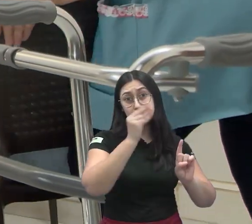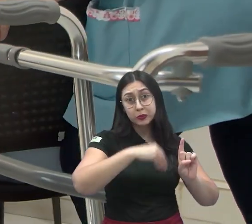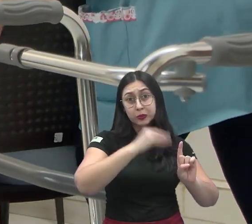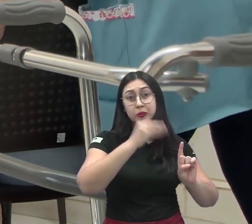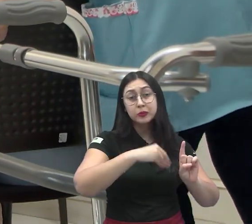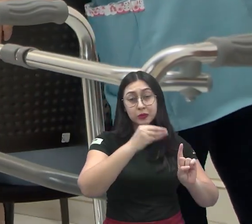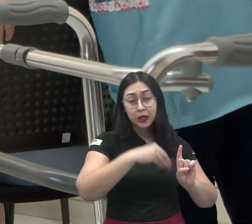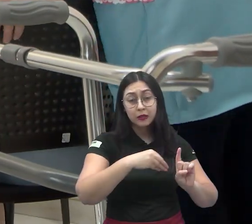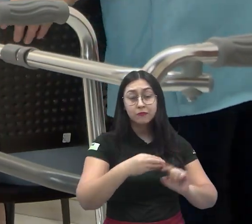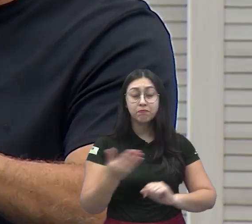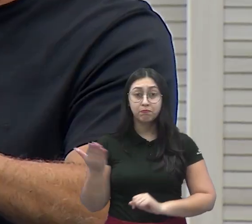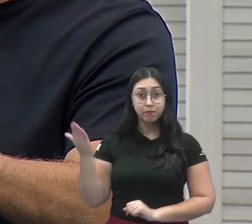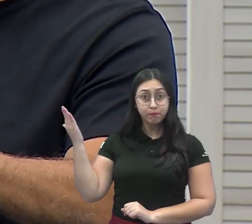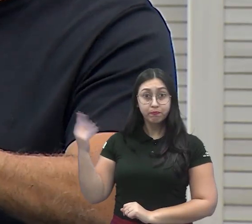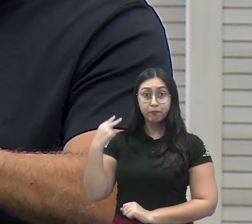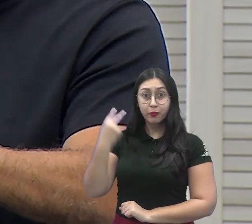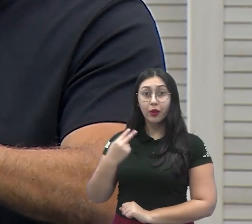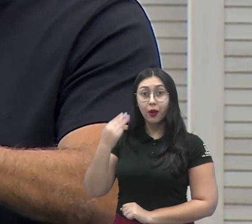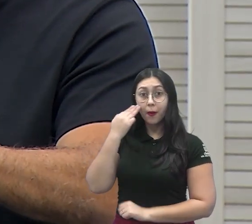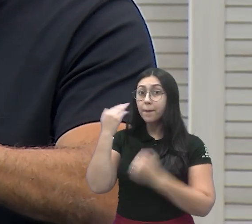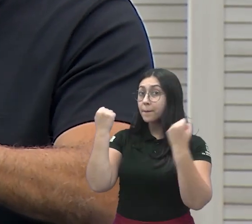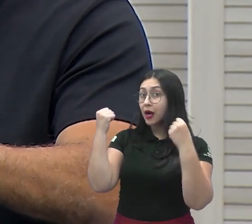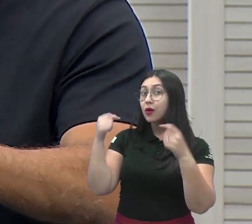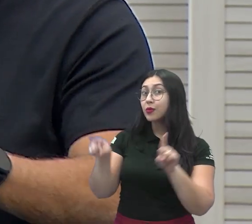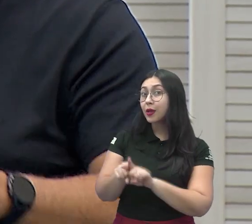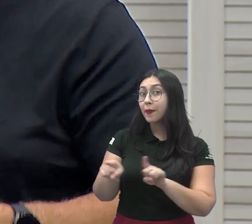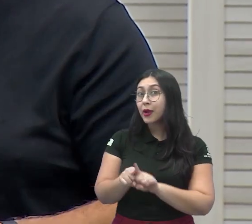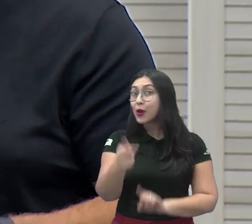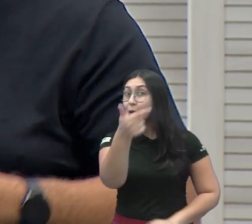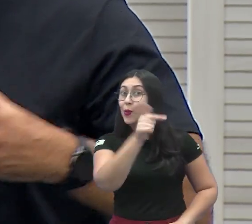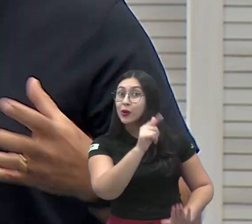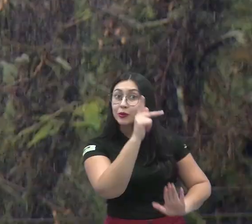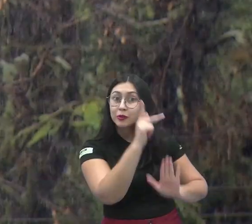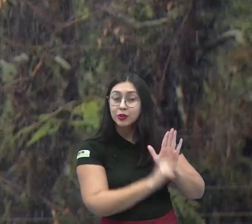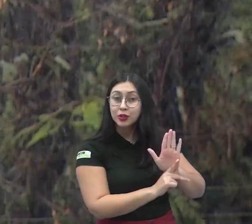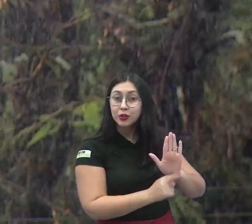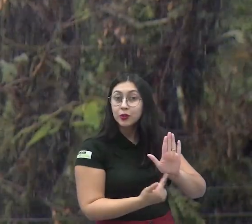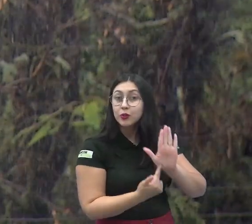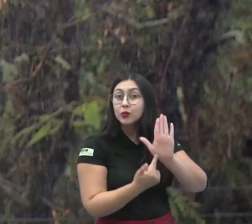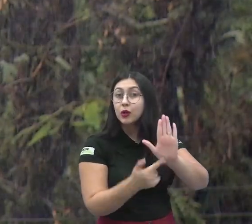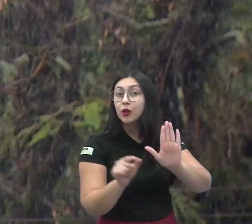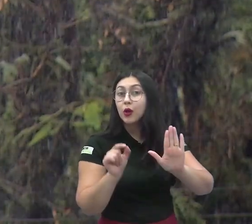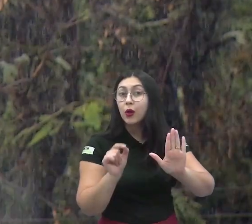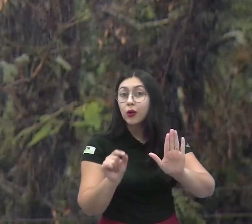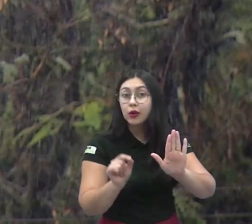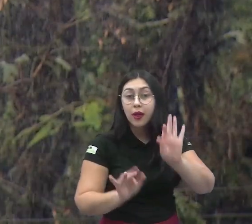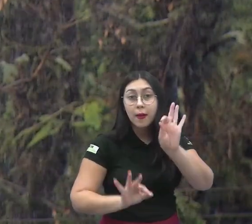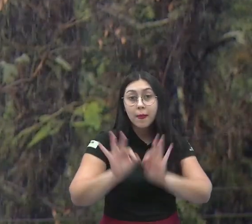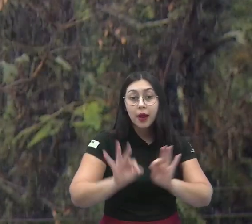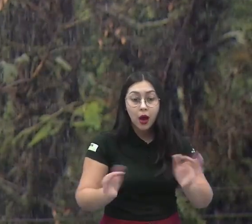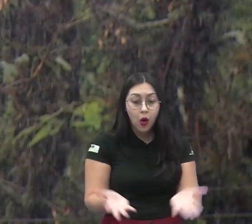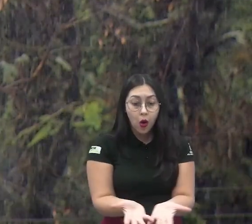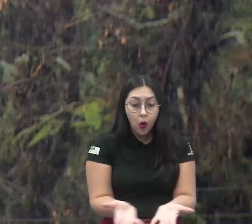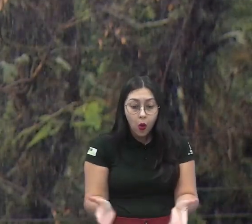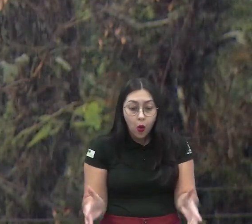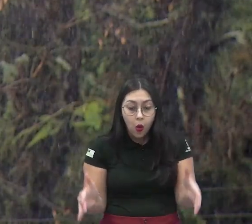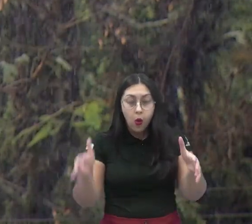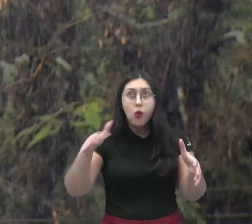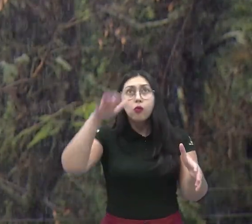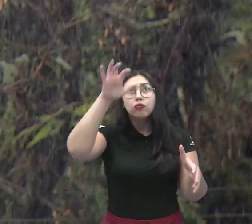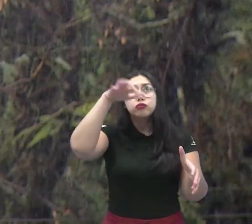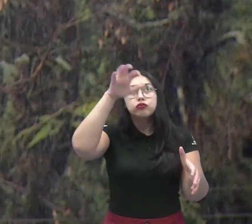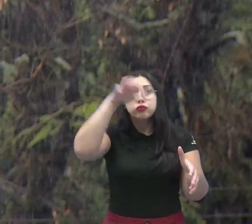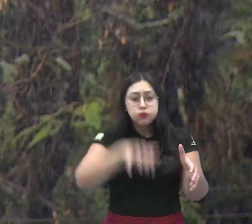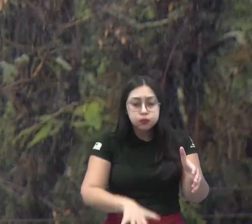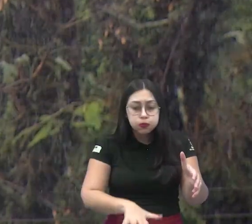situação de vulnerabilidade. O vereador Marcão teve outro projeto aprovado. A matéria prevê a instalação de sistemas de captação